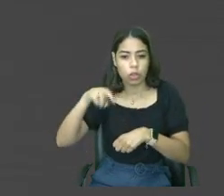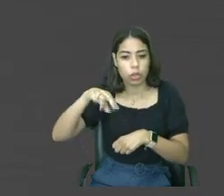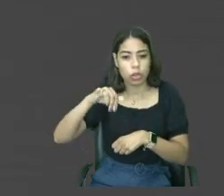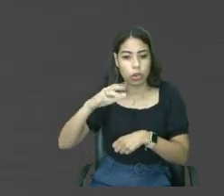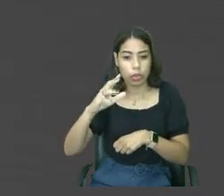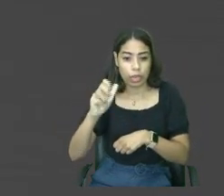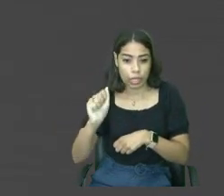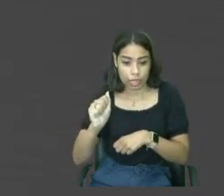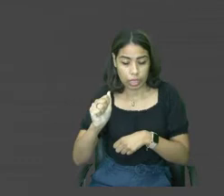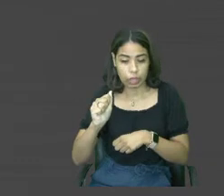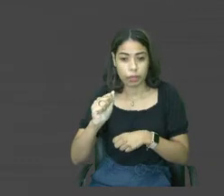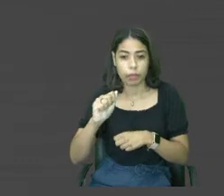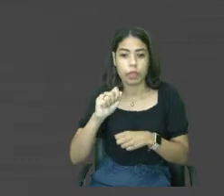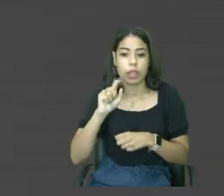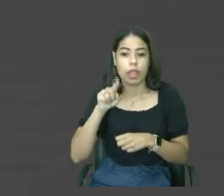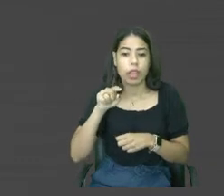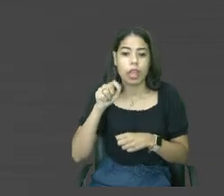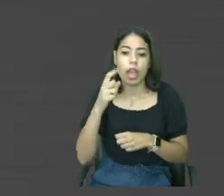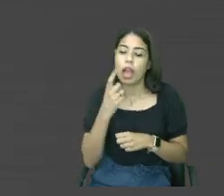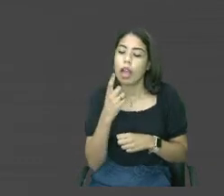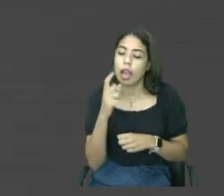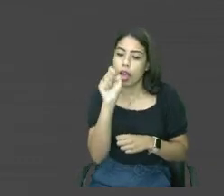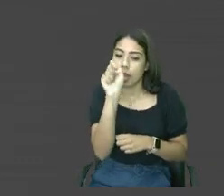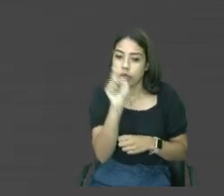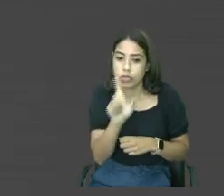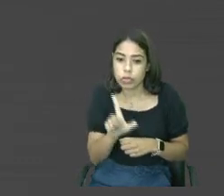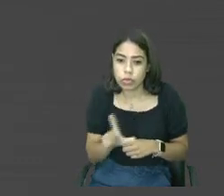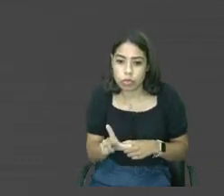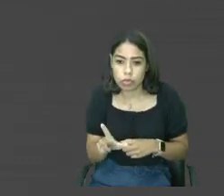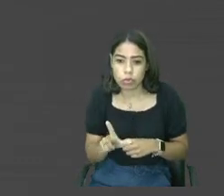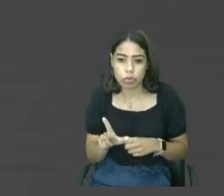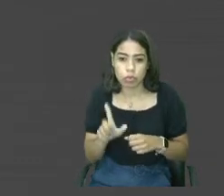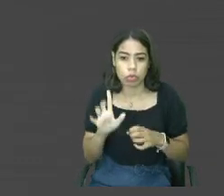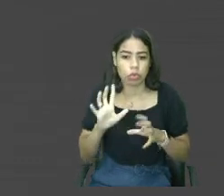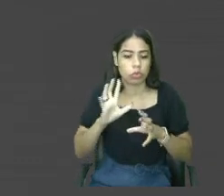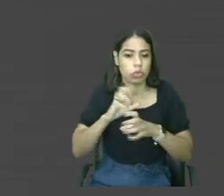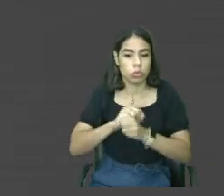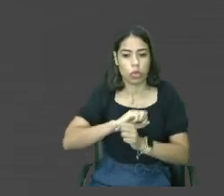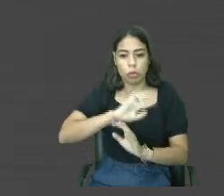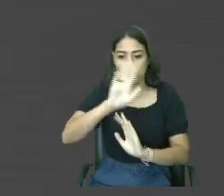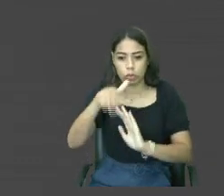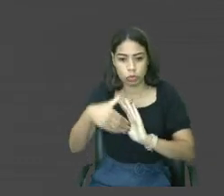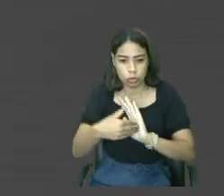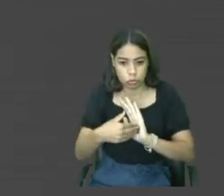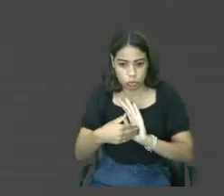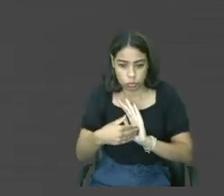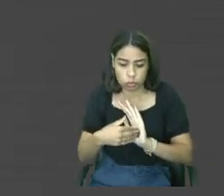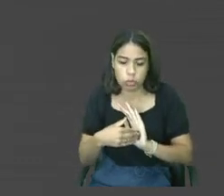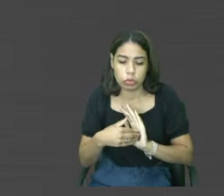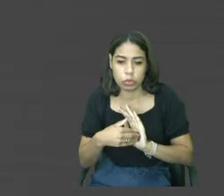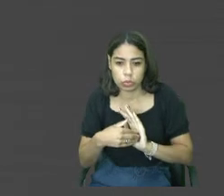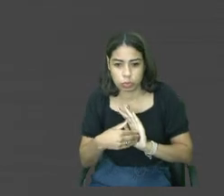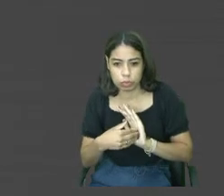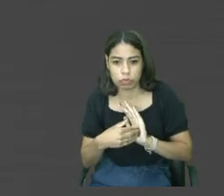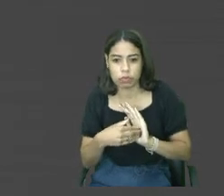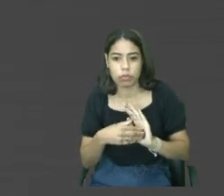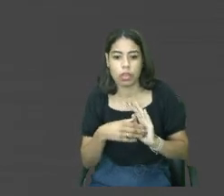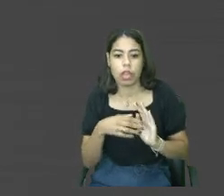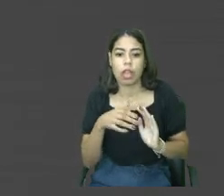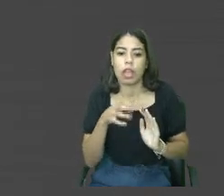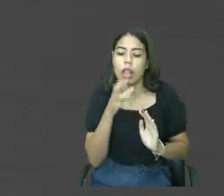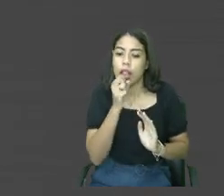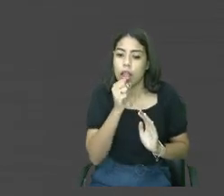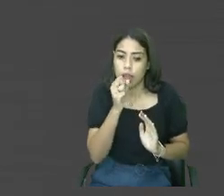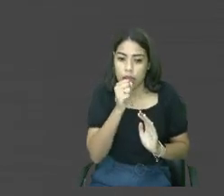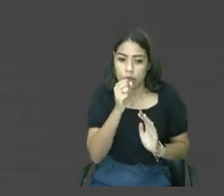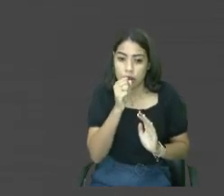total de óbitos no azul, os óbitos pelas doenças crônicas não transmissíveis no laranja, né, na